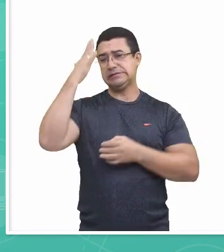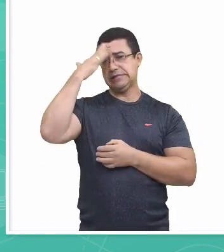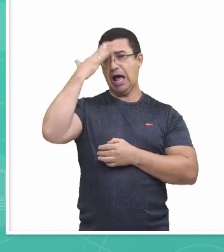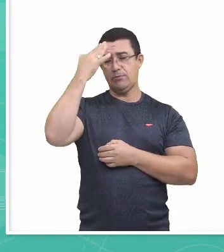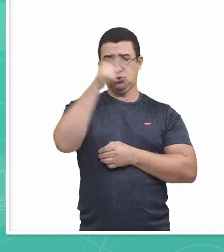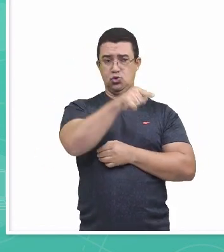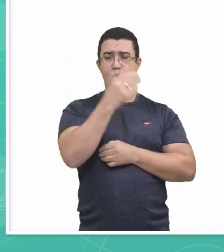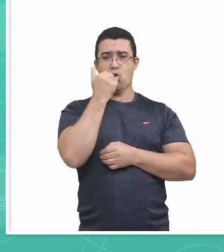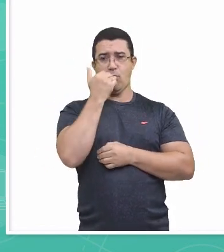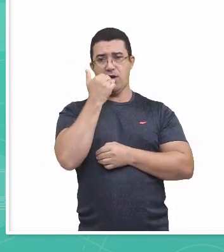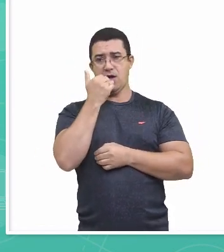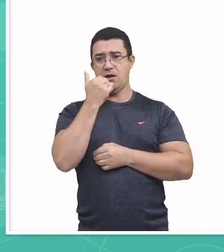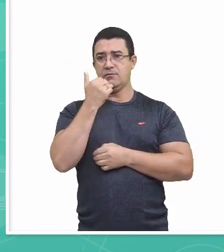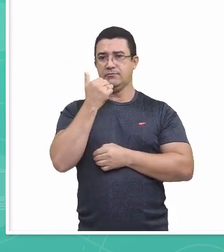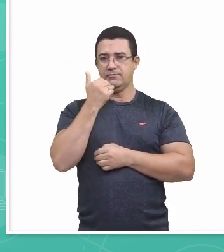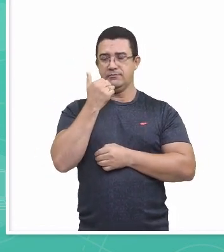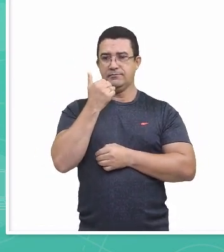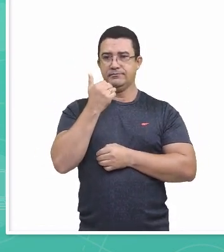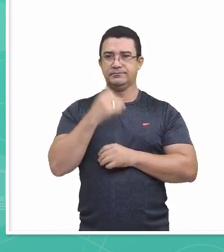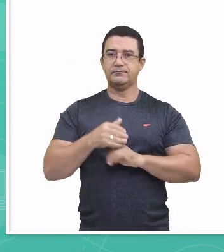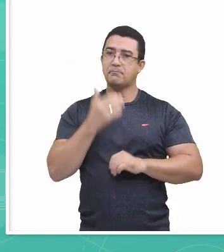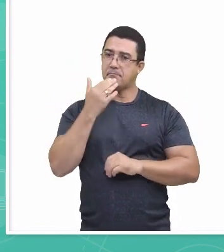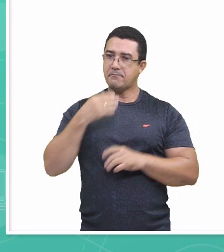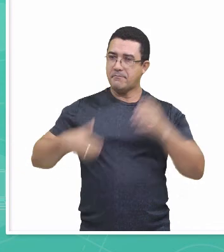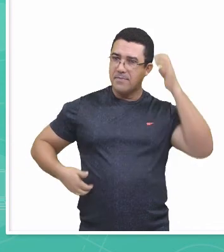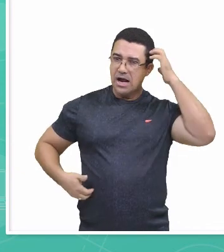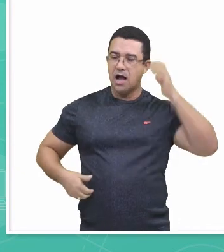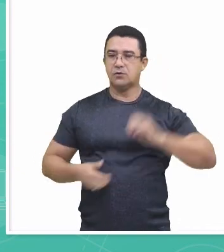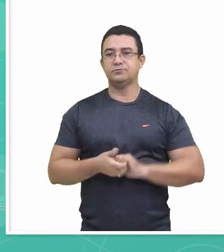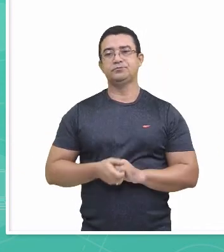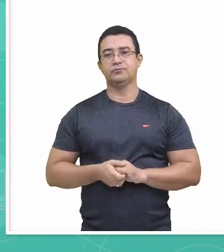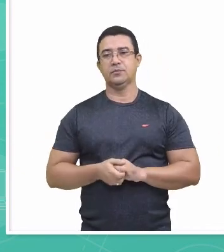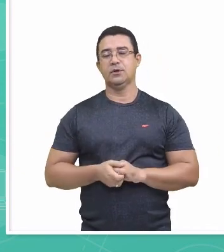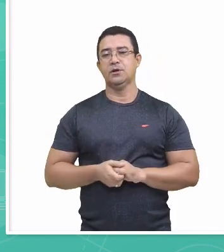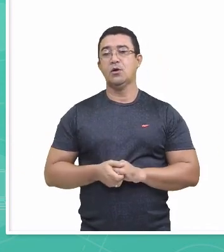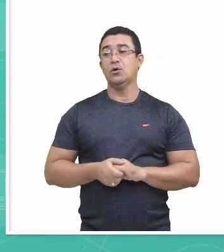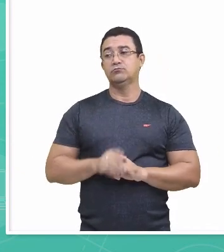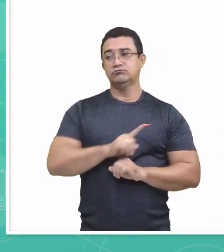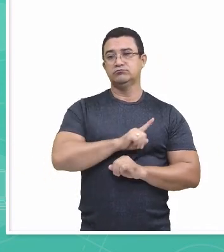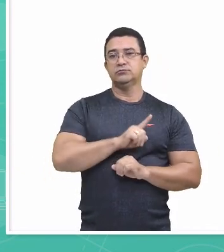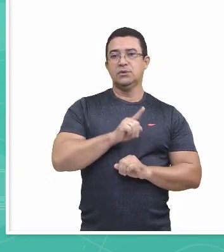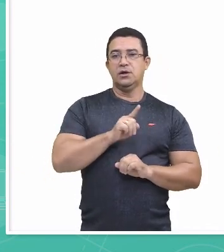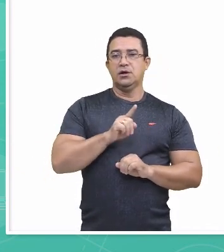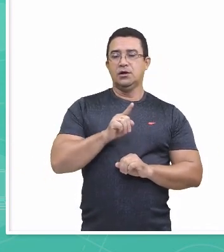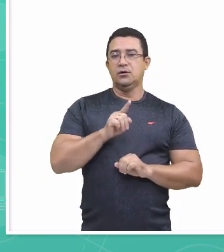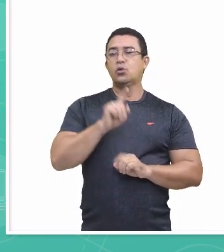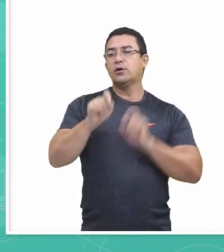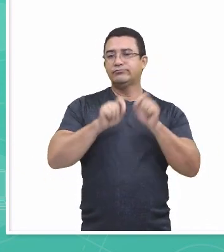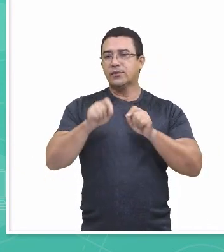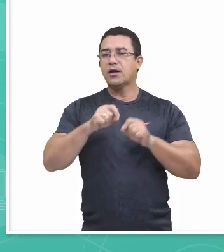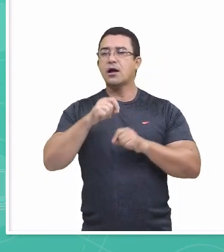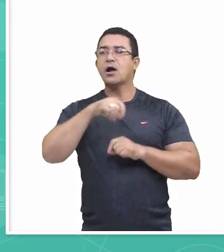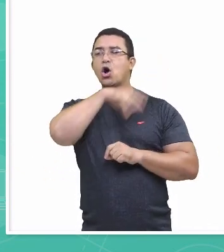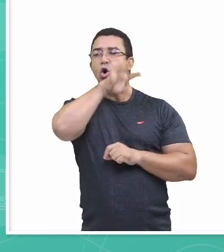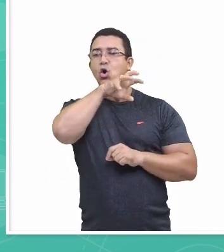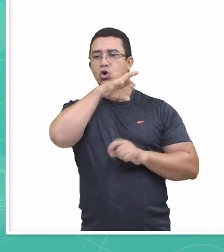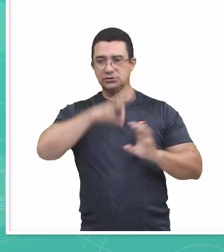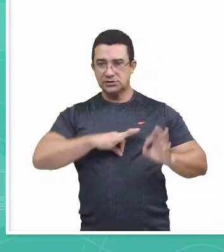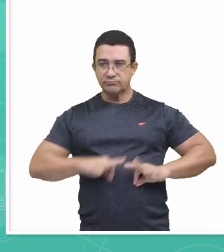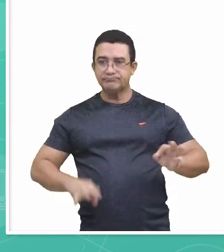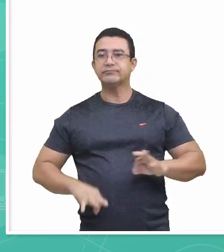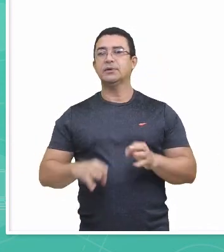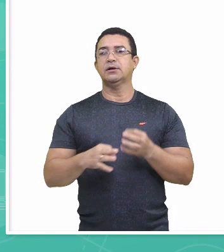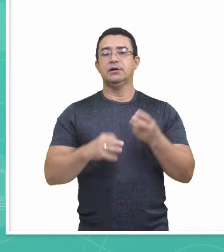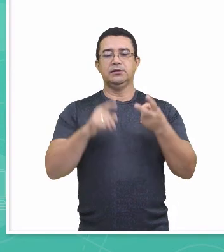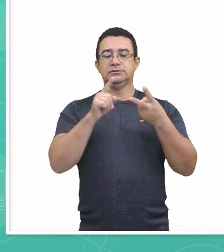fosse resolvida pelo juiz de direito. Foram a ele, o macaco, sempre agarrado pela onça, é juiz